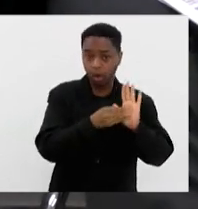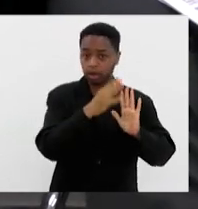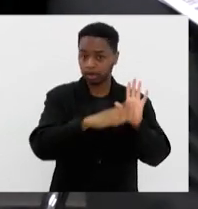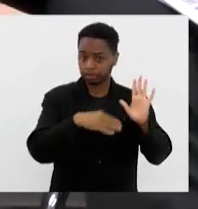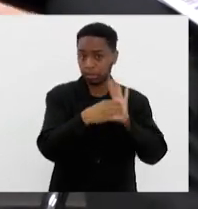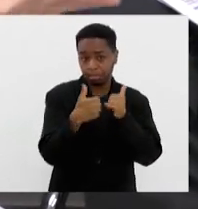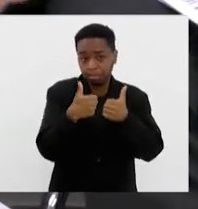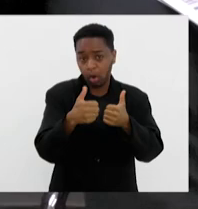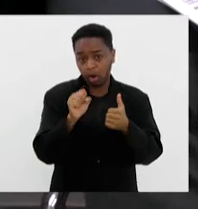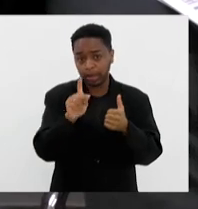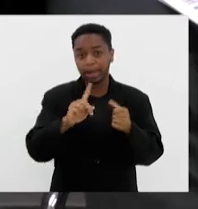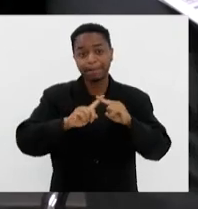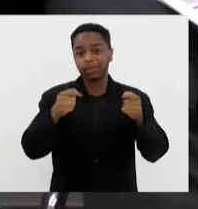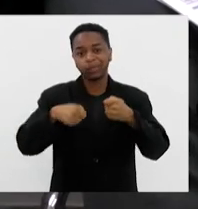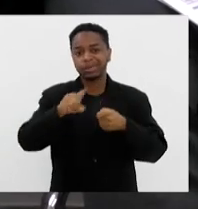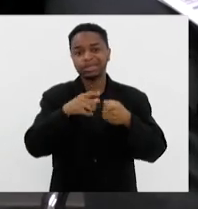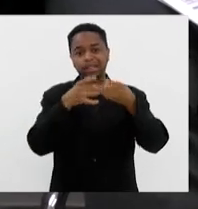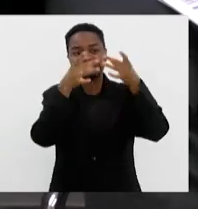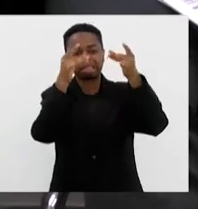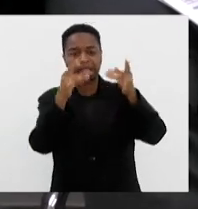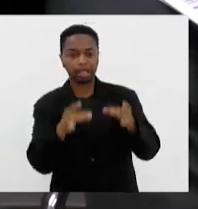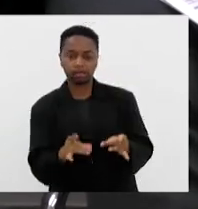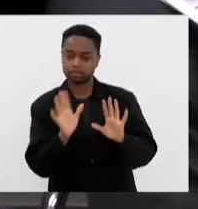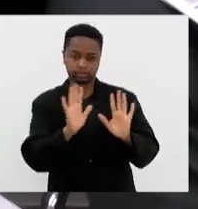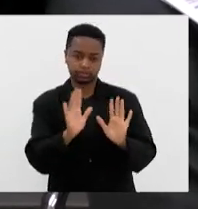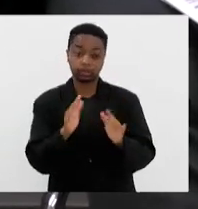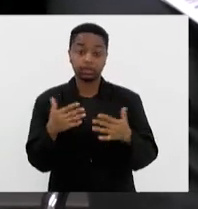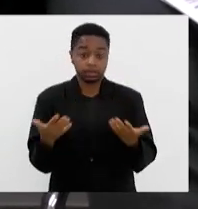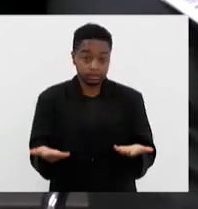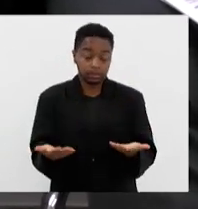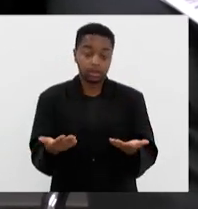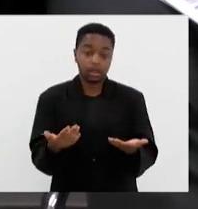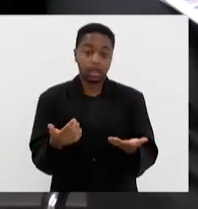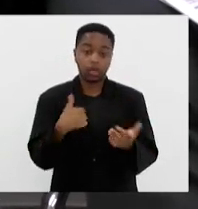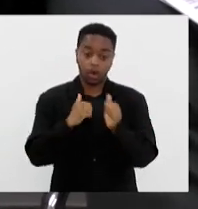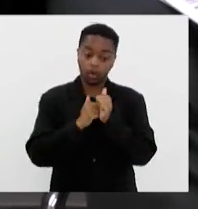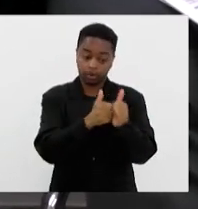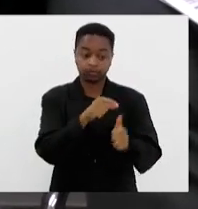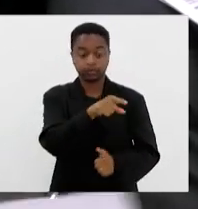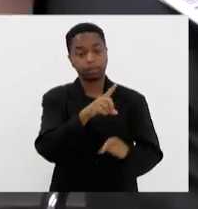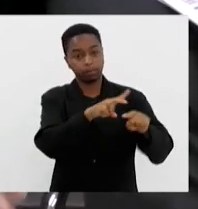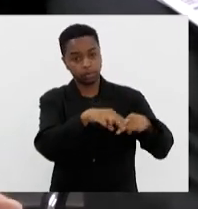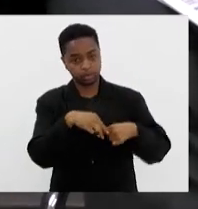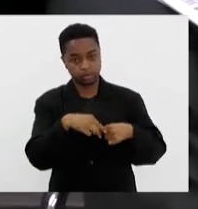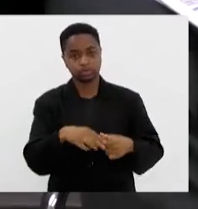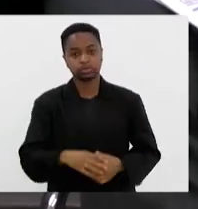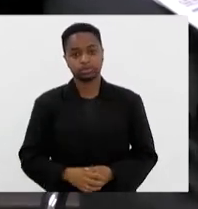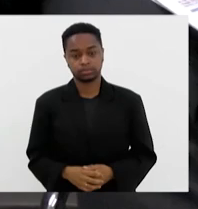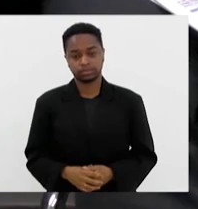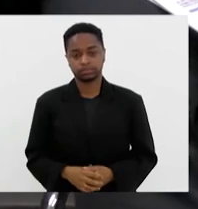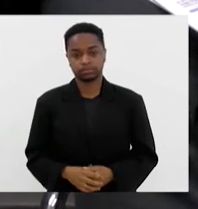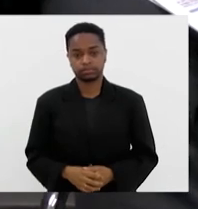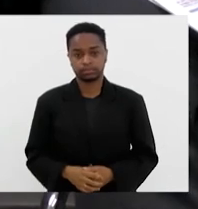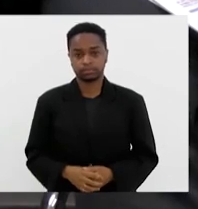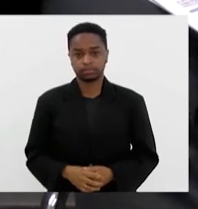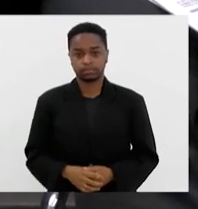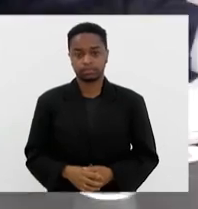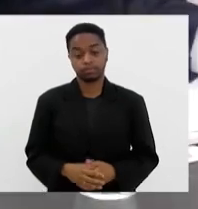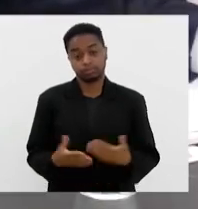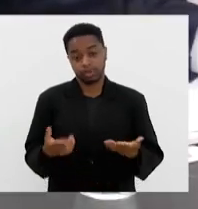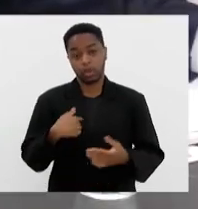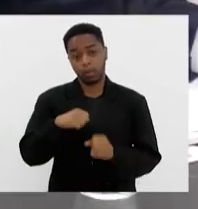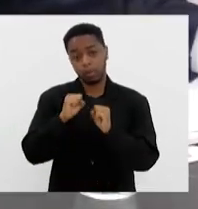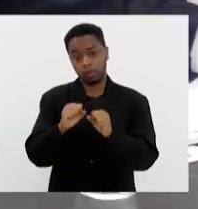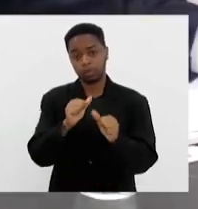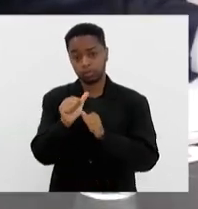especifica o quê. Entendeu? Então, por uma questão de princípio, eu estou lhe acompanhando. Deputado mesmo Luiz Paulo, que eu até retificaria o